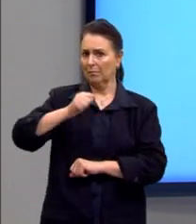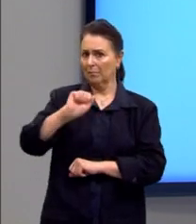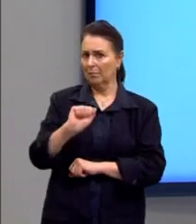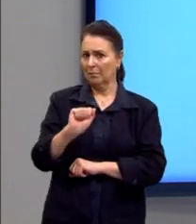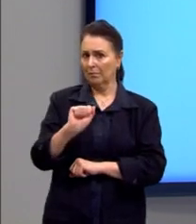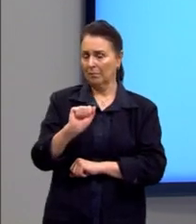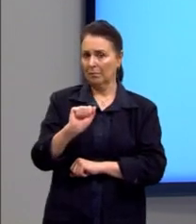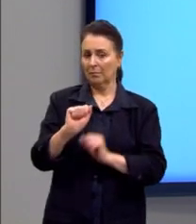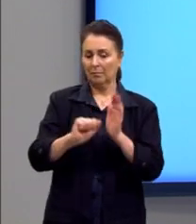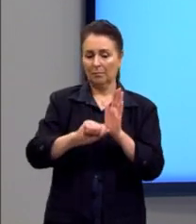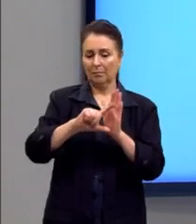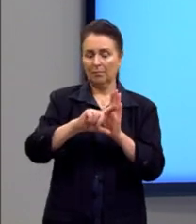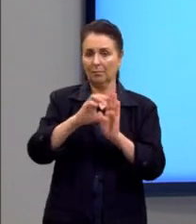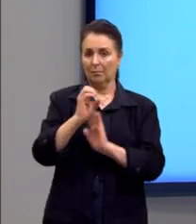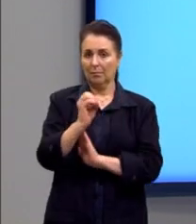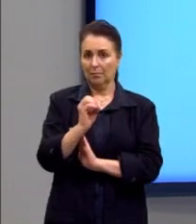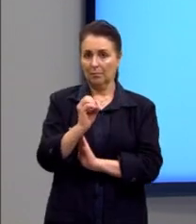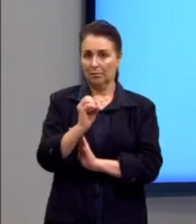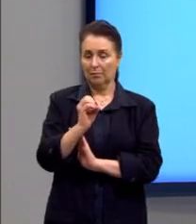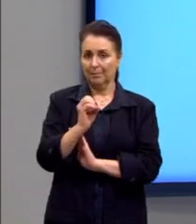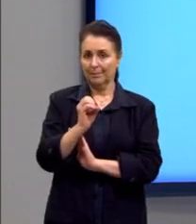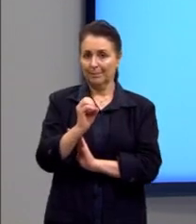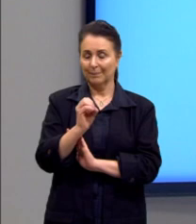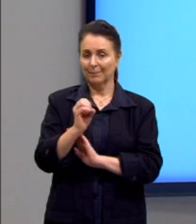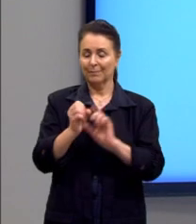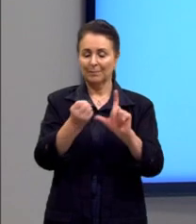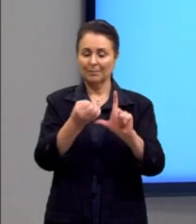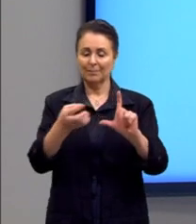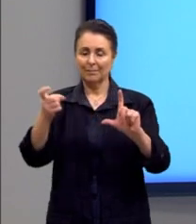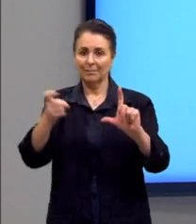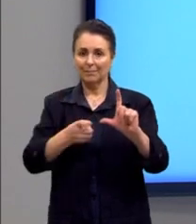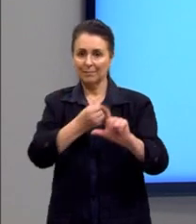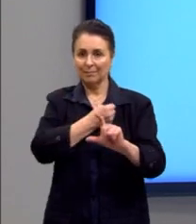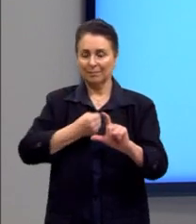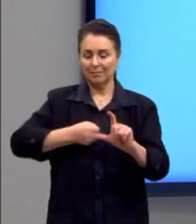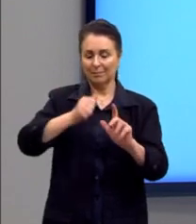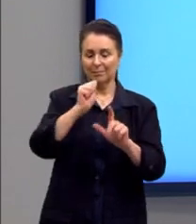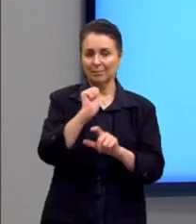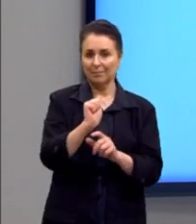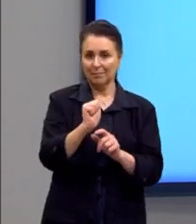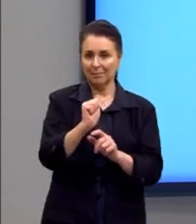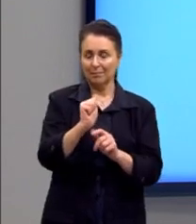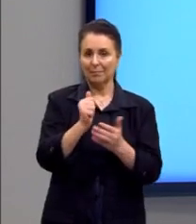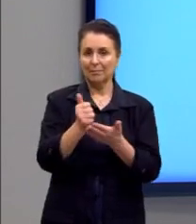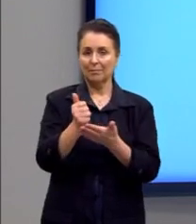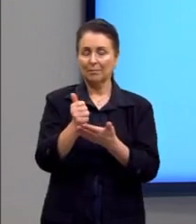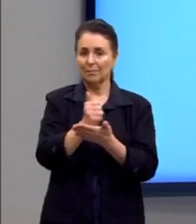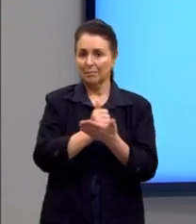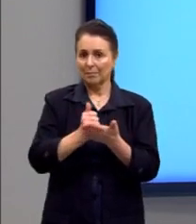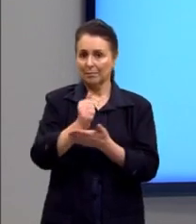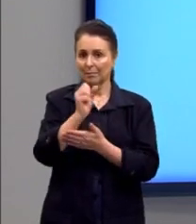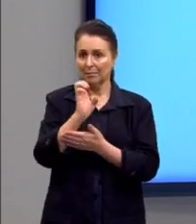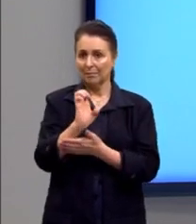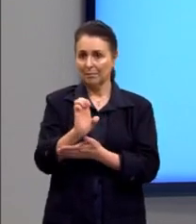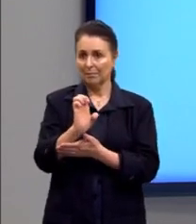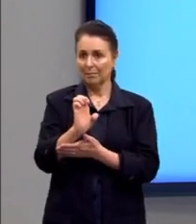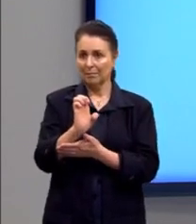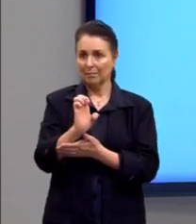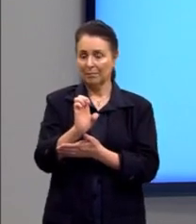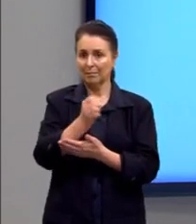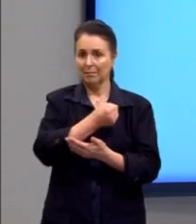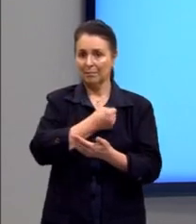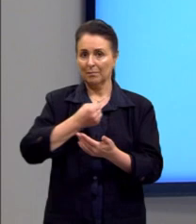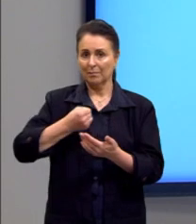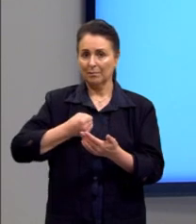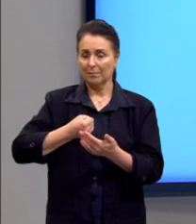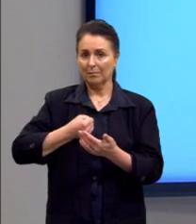sendo né o a maior do que zero é o logaritmo do número a na base e né o que nós chamamos de